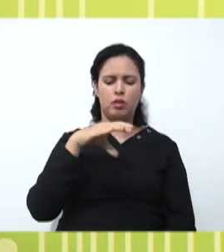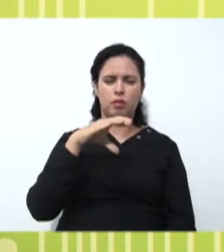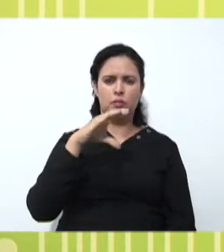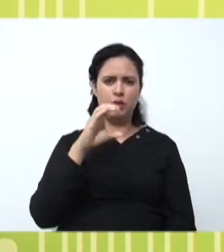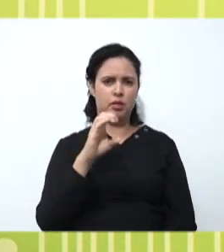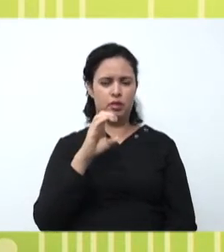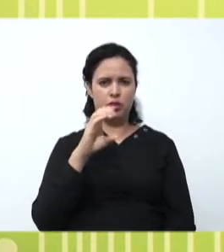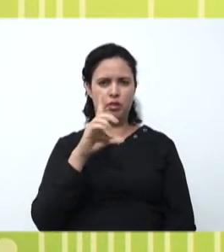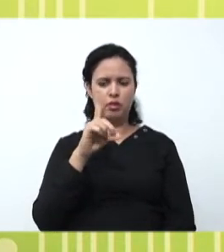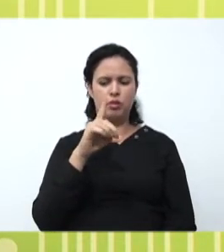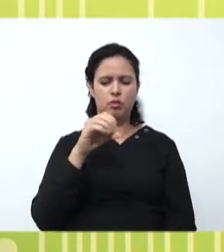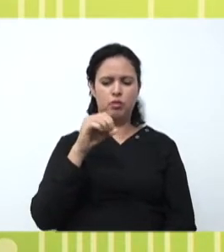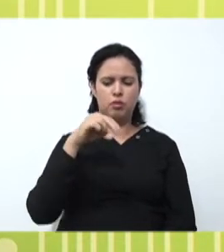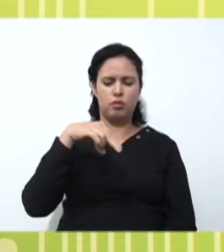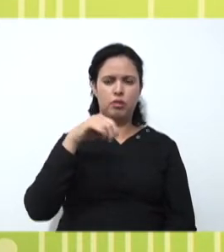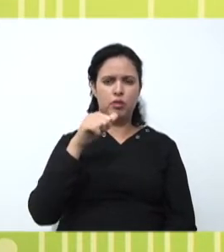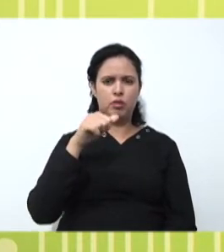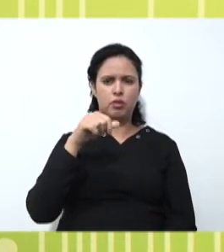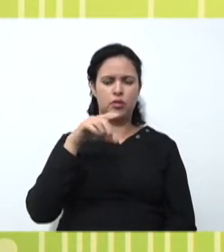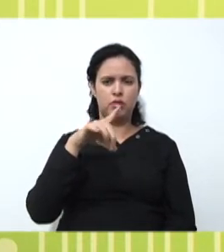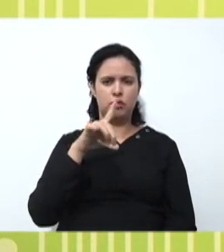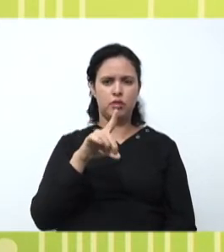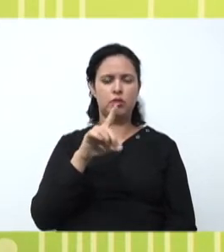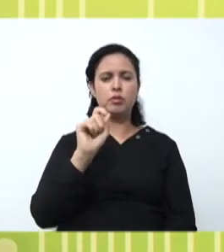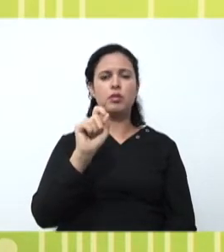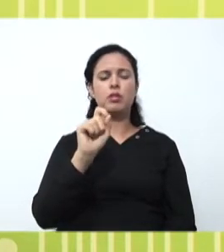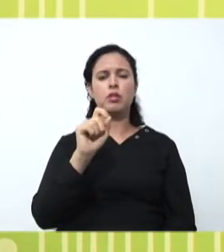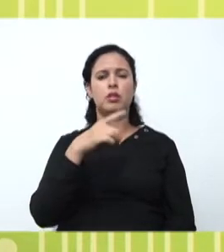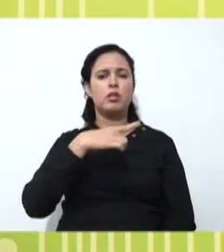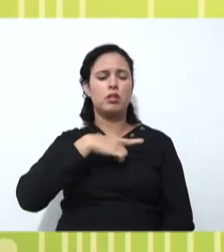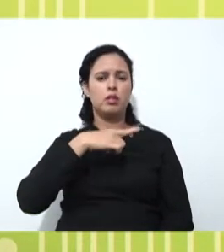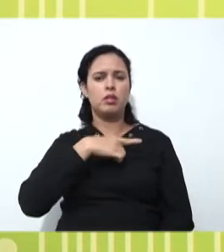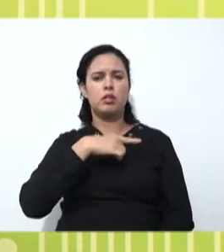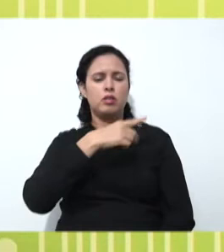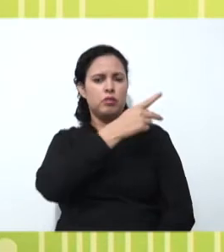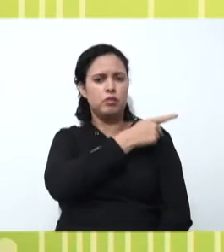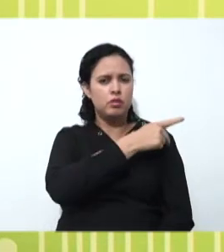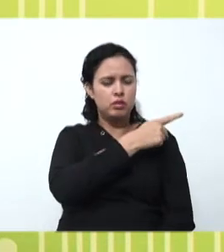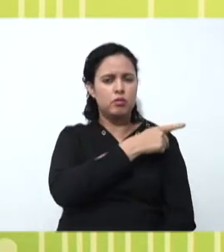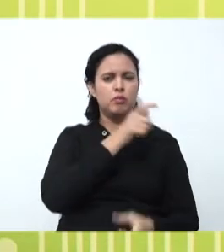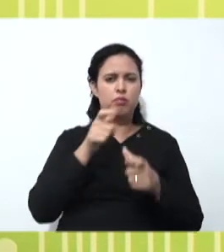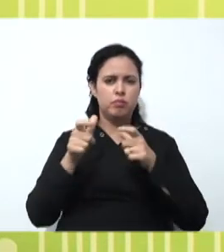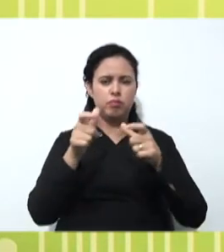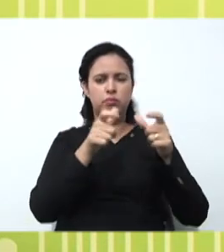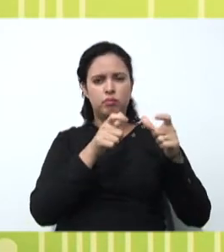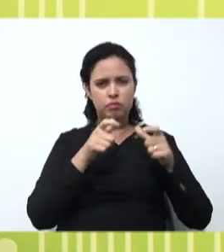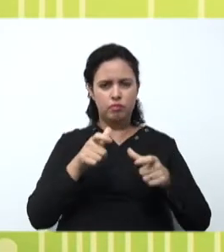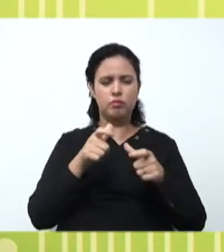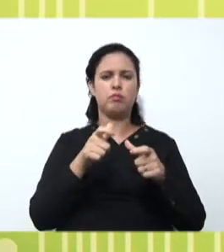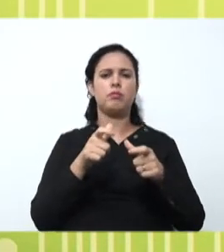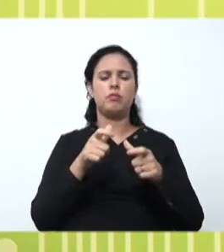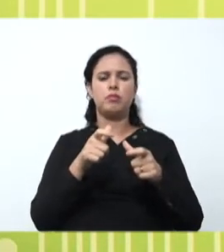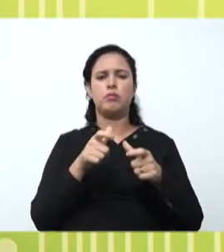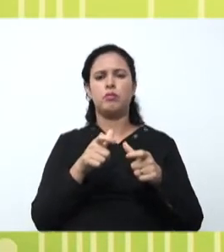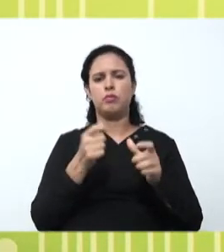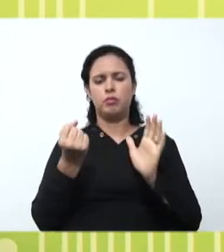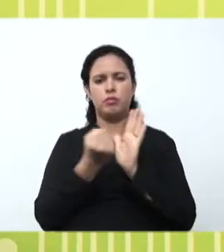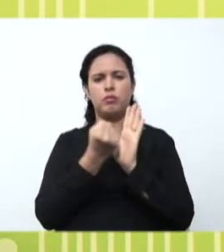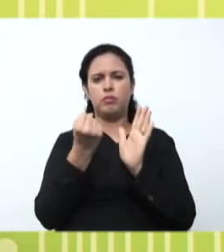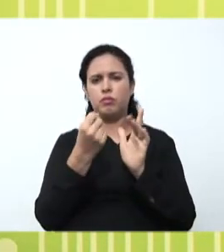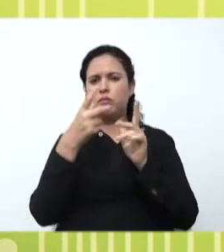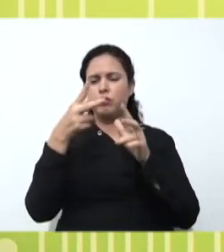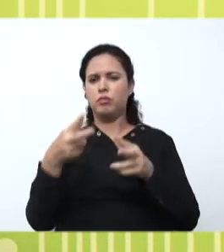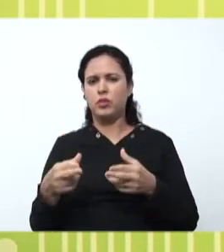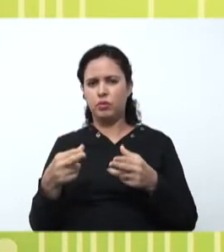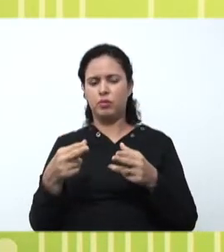ou lá em Cuiabá, ou se tem um ali em Vilhena, enfim, ele é o mesmo formato, tem a mesma marca, oferece o